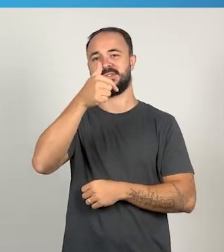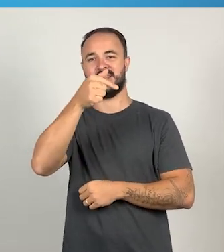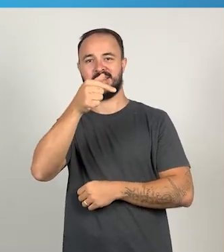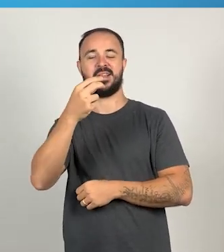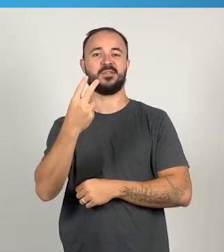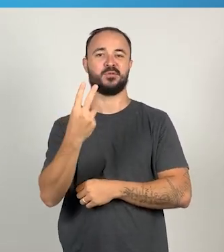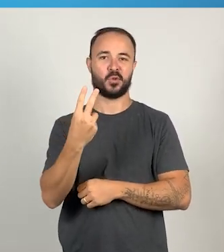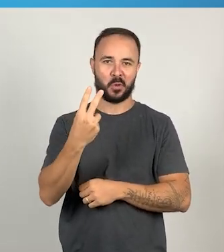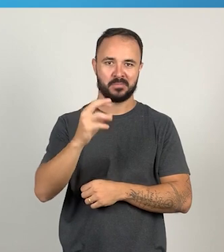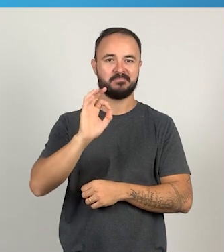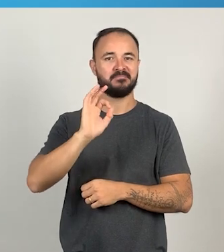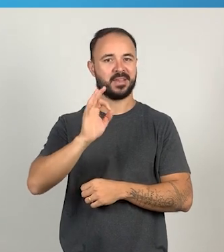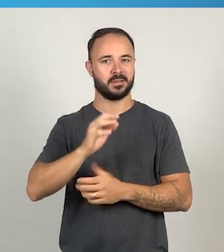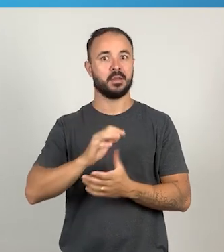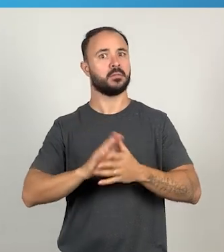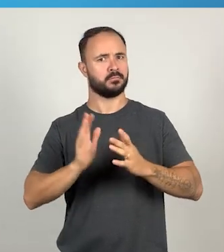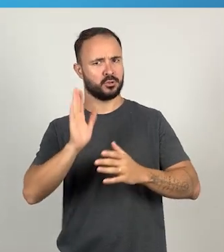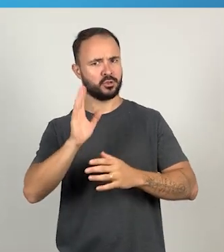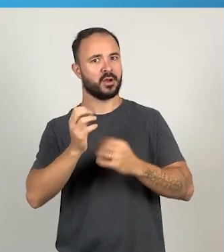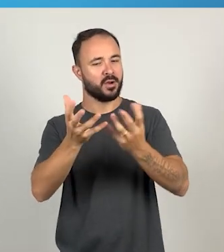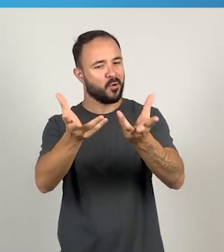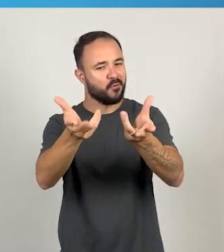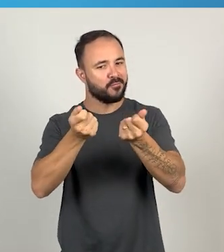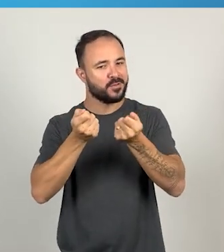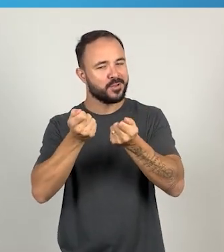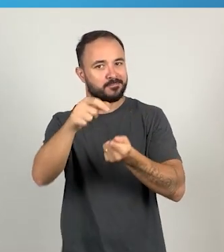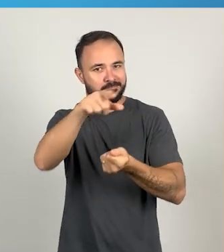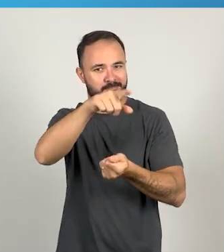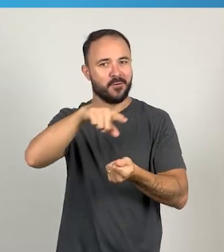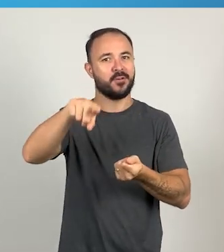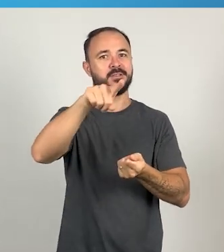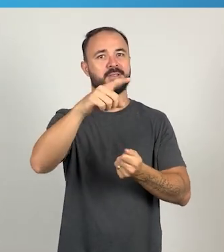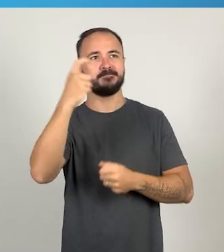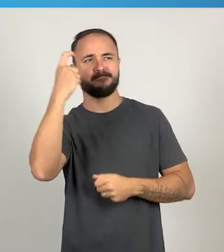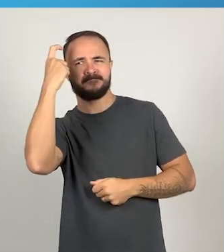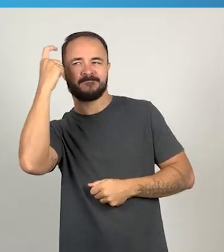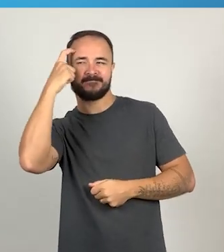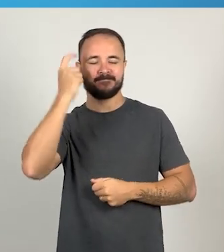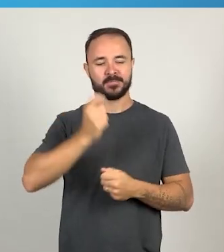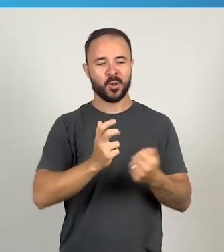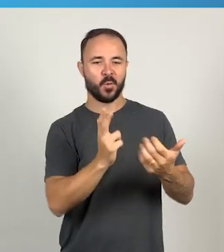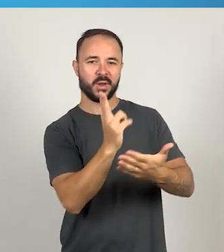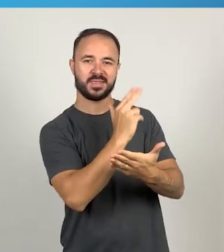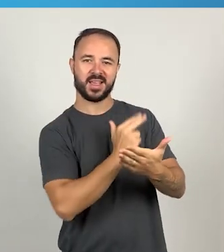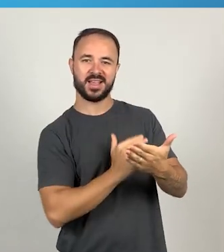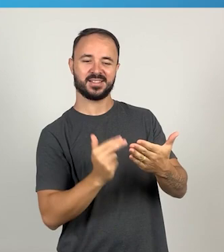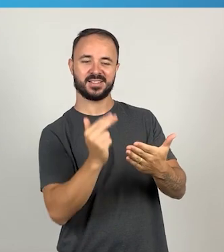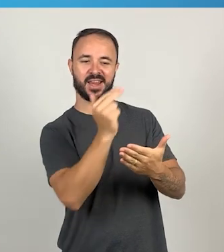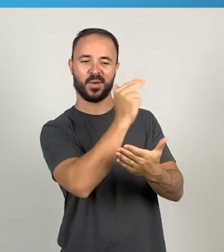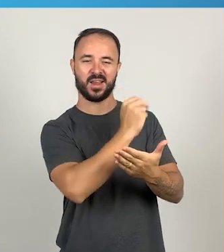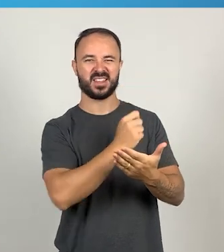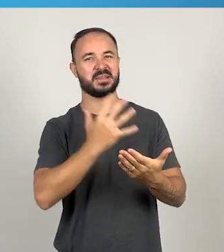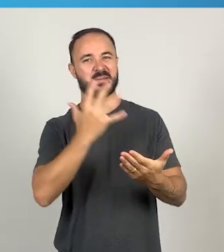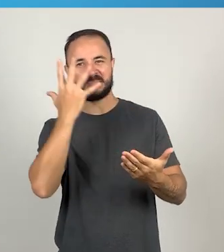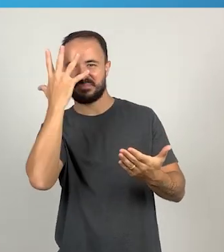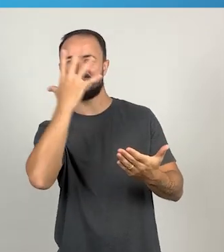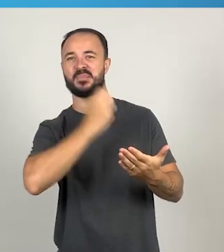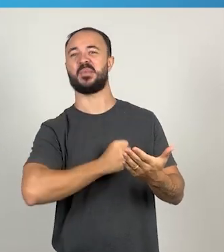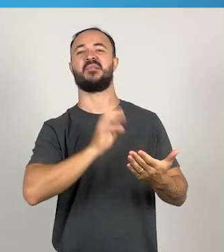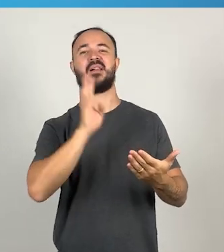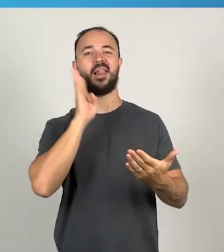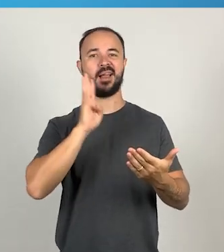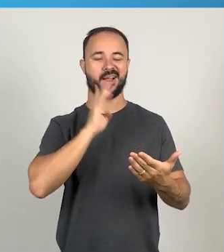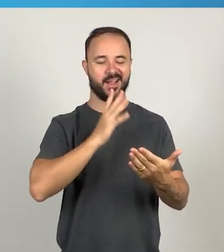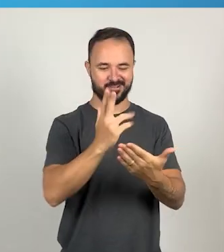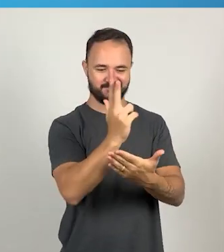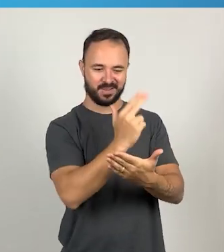172. Então, já te convido aí pensando numa arte bem bacana para você desenhar no seu caderno de desenho,